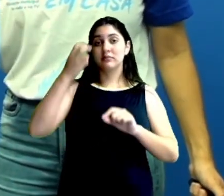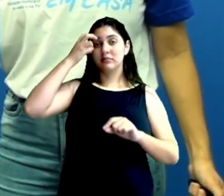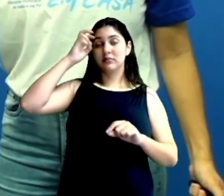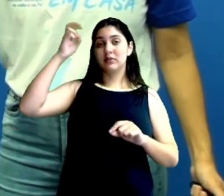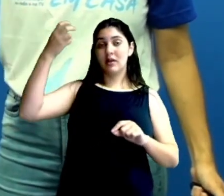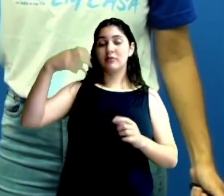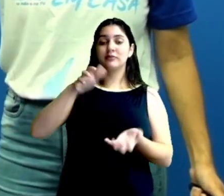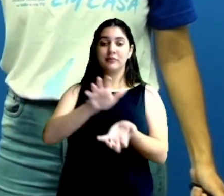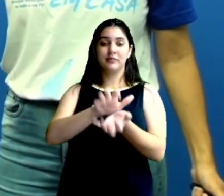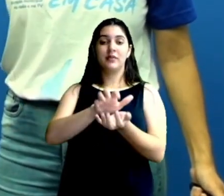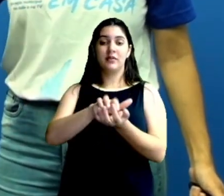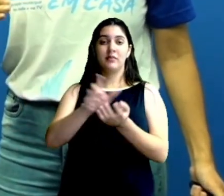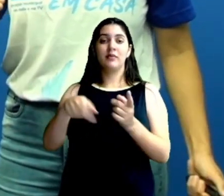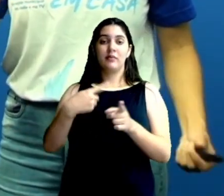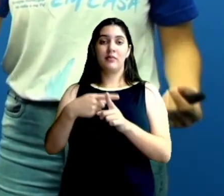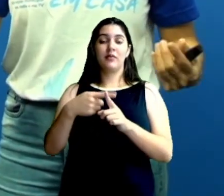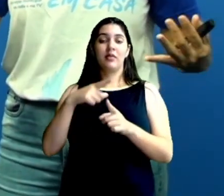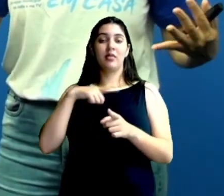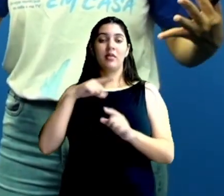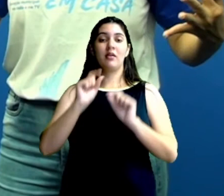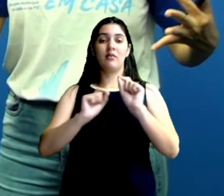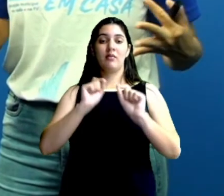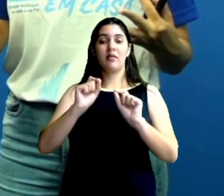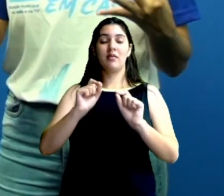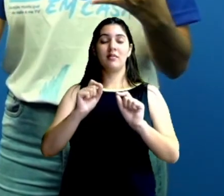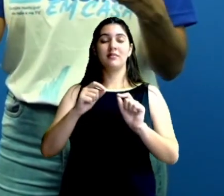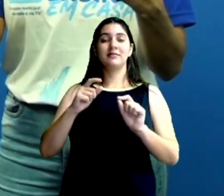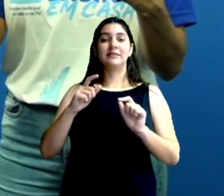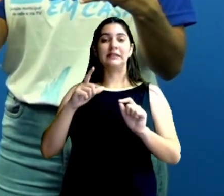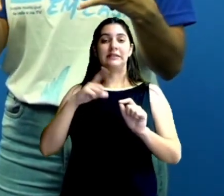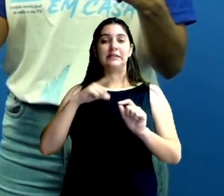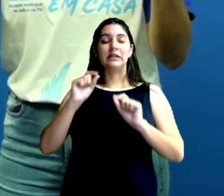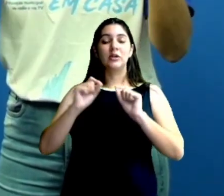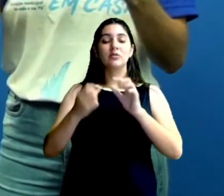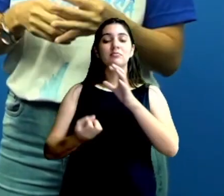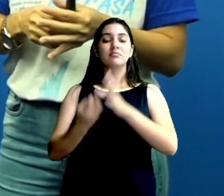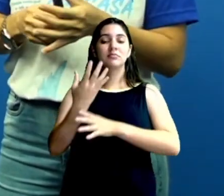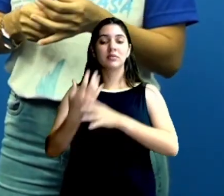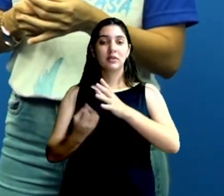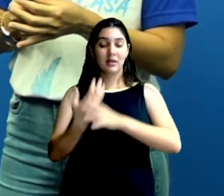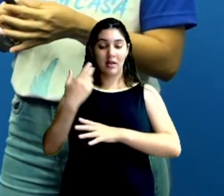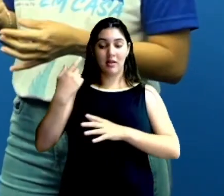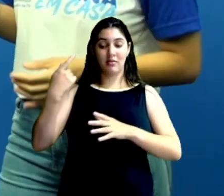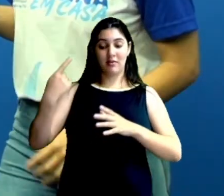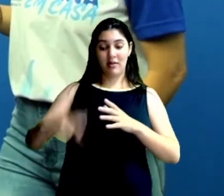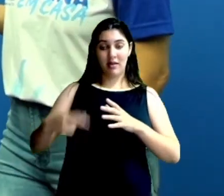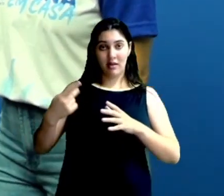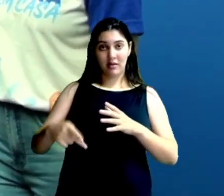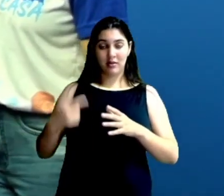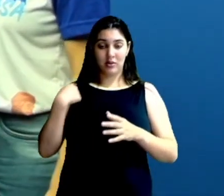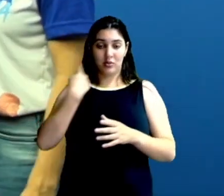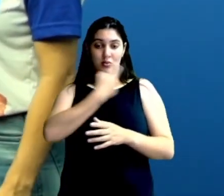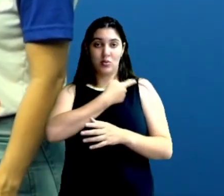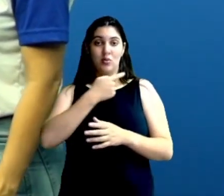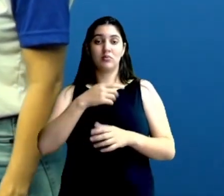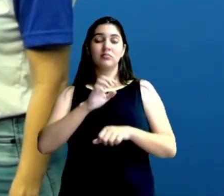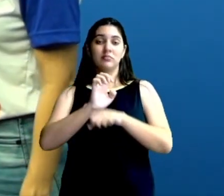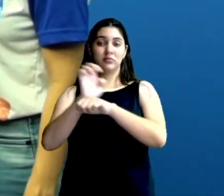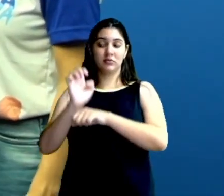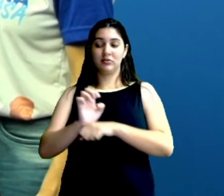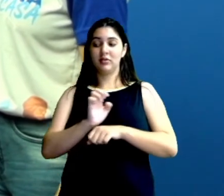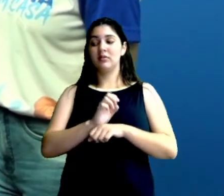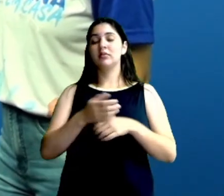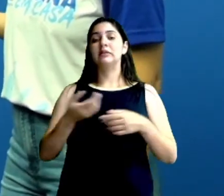cultura pernambucana, porque eles passam a ser criados aqui no nosso estado,